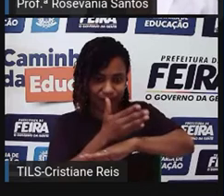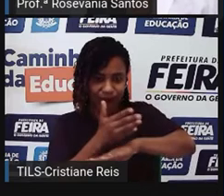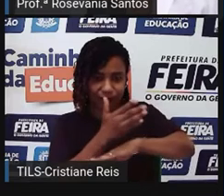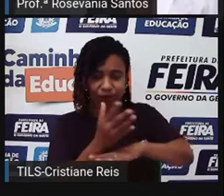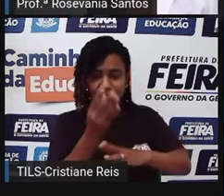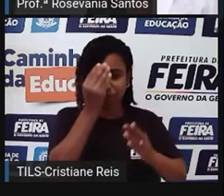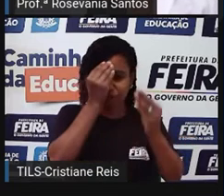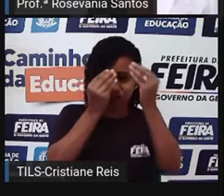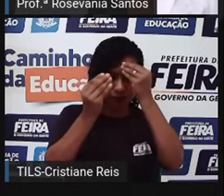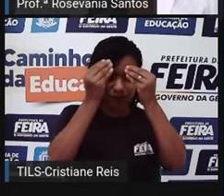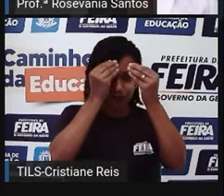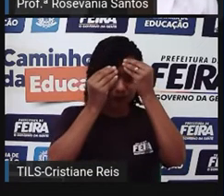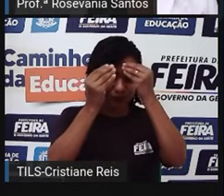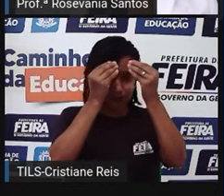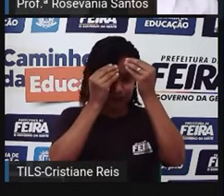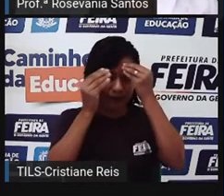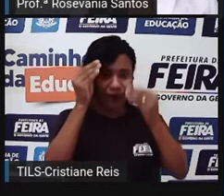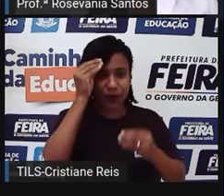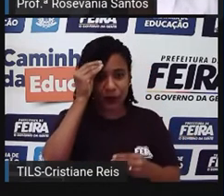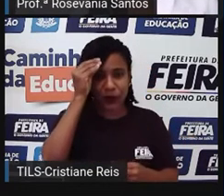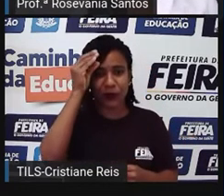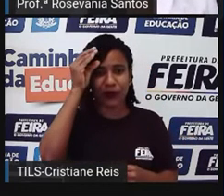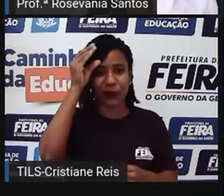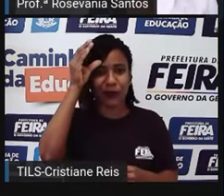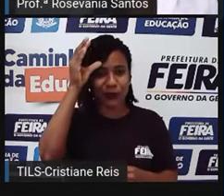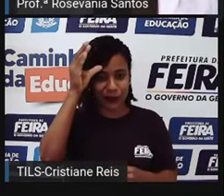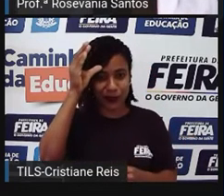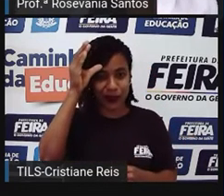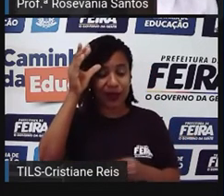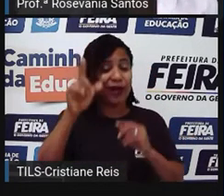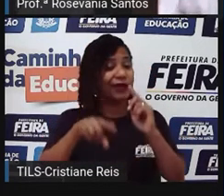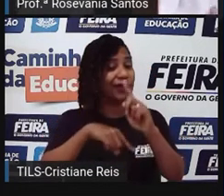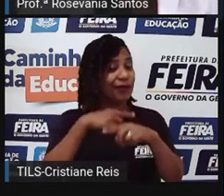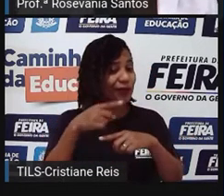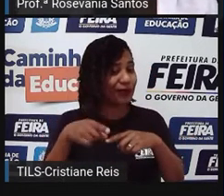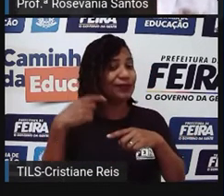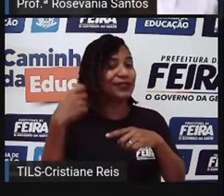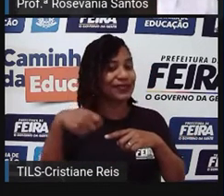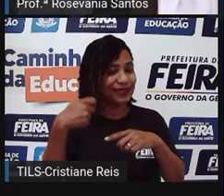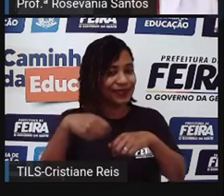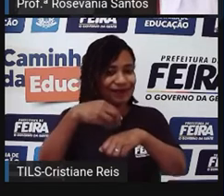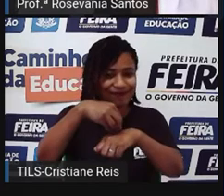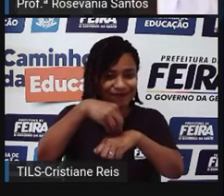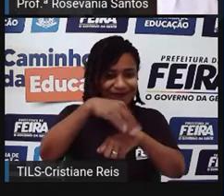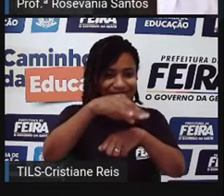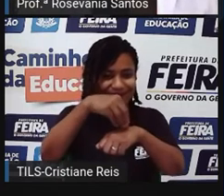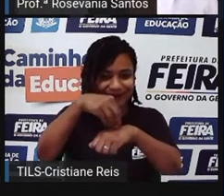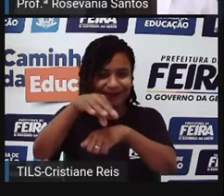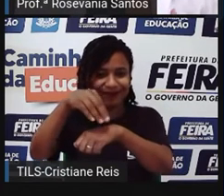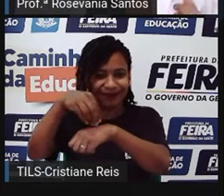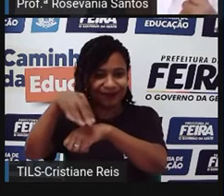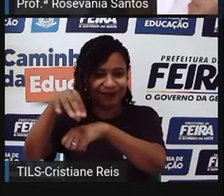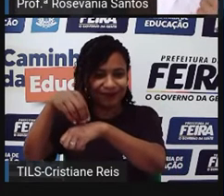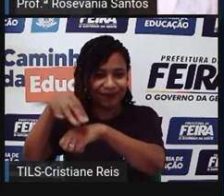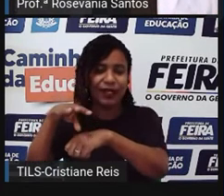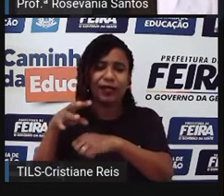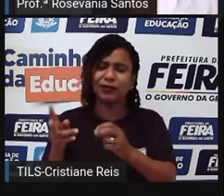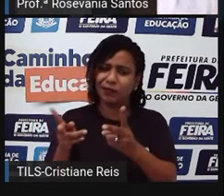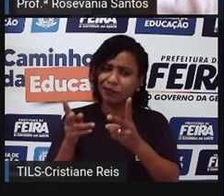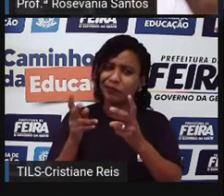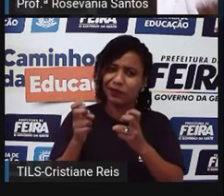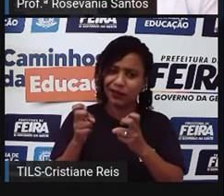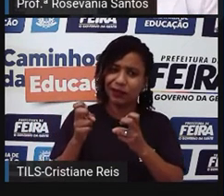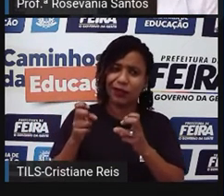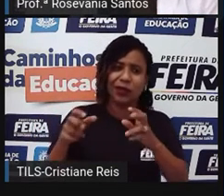conhecimento. Esse de conhecimento a gente percebeu bastante com essas práticas, né, tanto para a agricultura quanto para a pecuária,